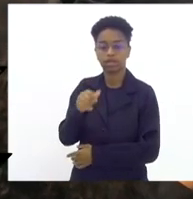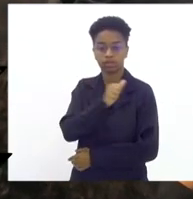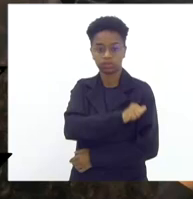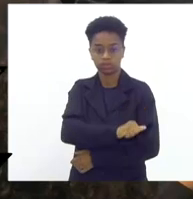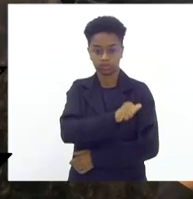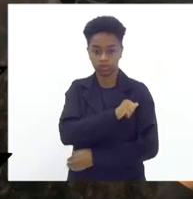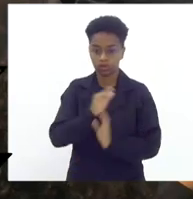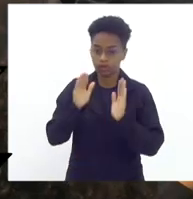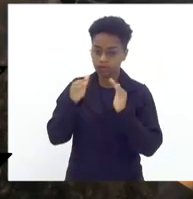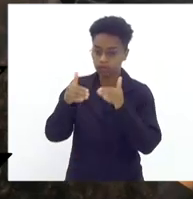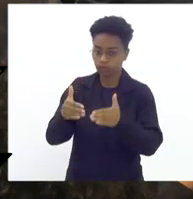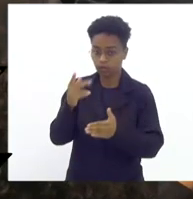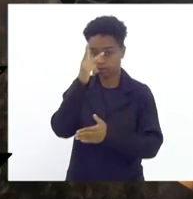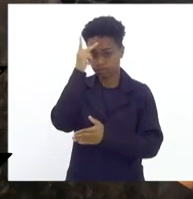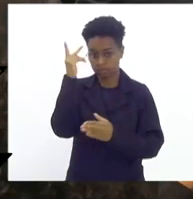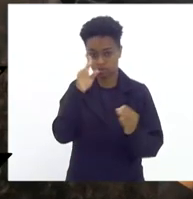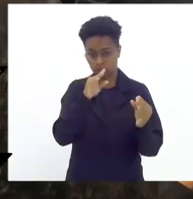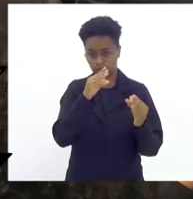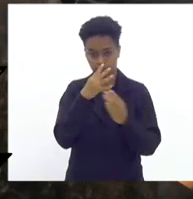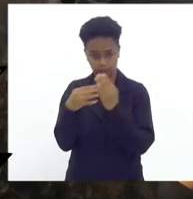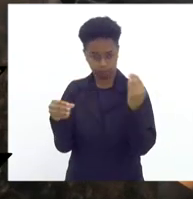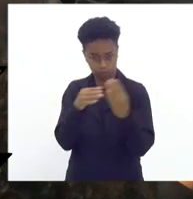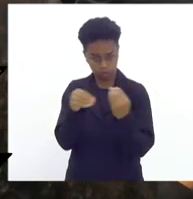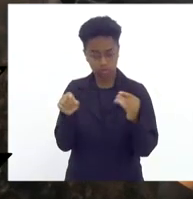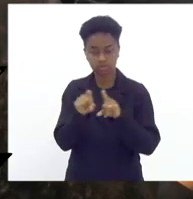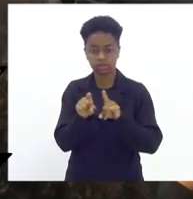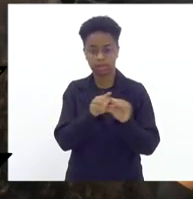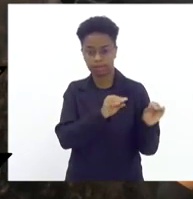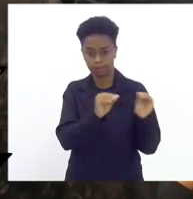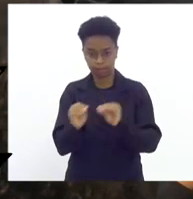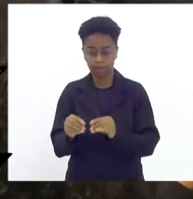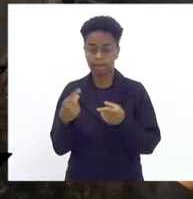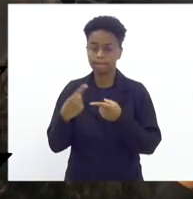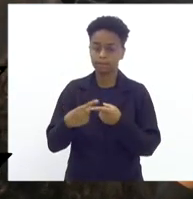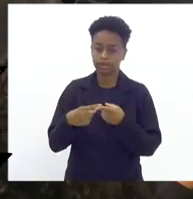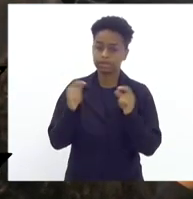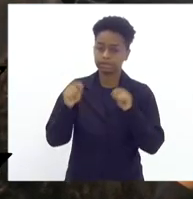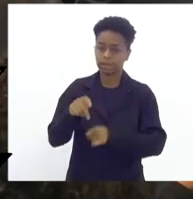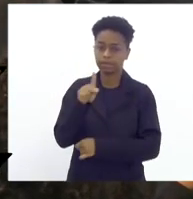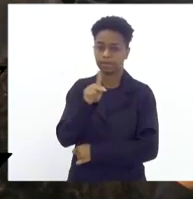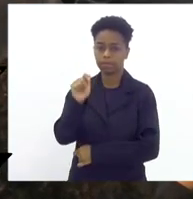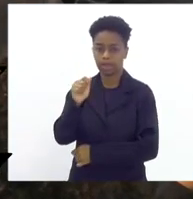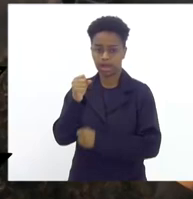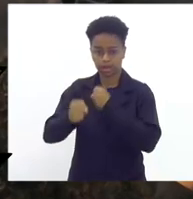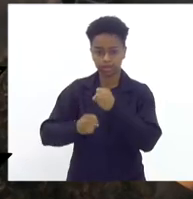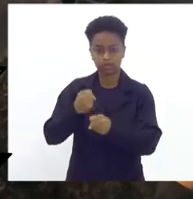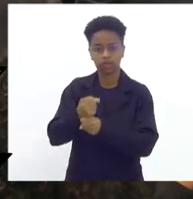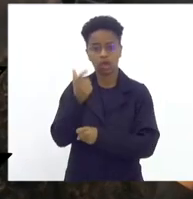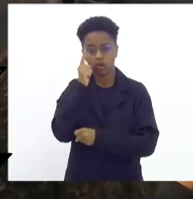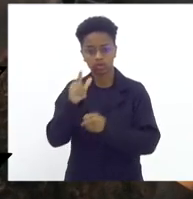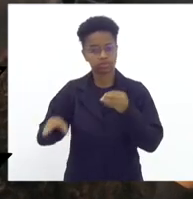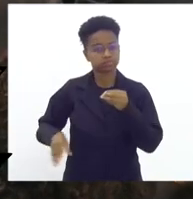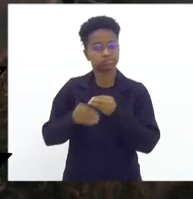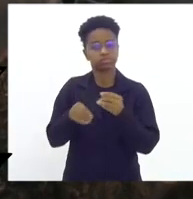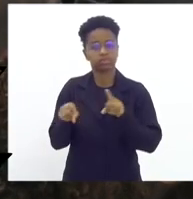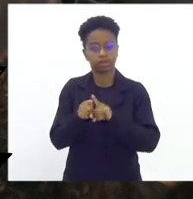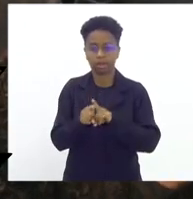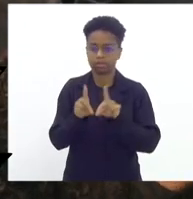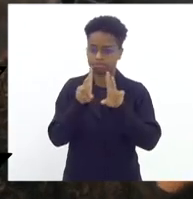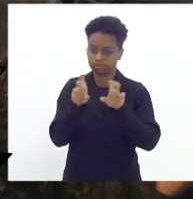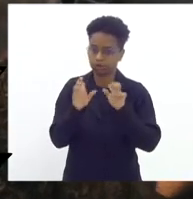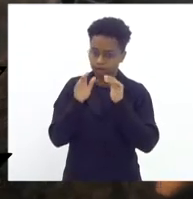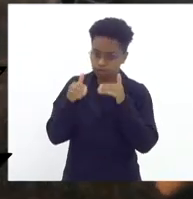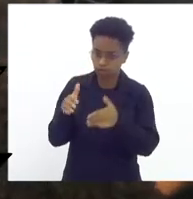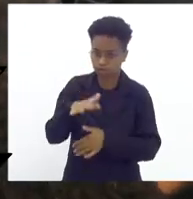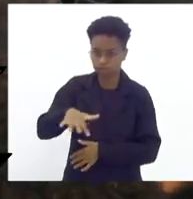o público refugiado Imigrante para que a população para que o nosso PPA no ano que vem eu posso engajar-se mais ainda nessa questão será